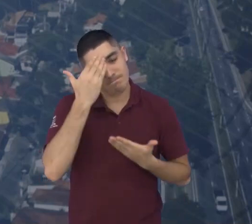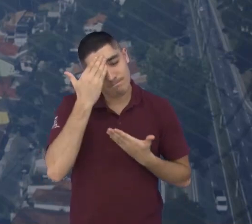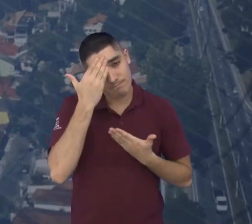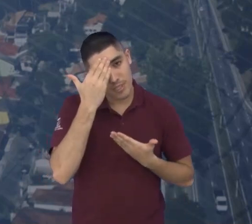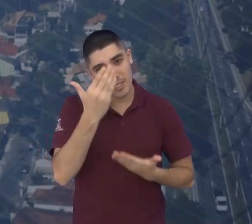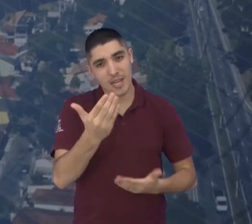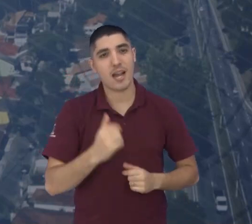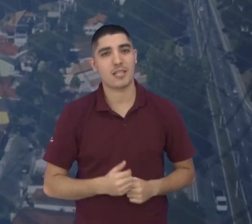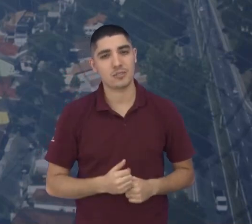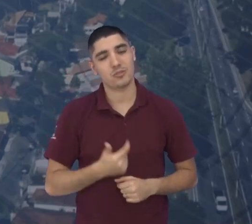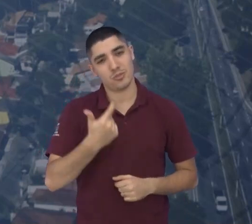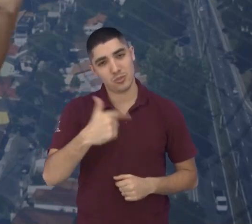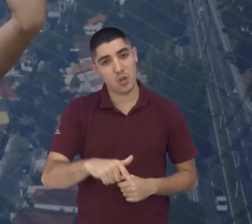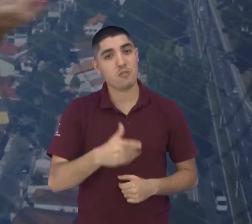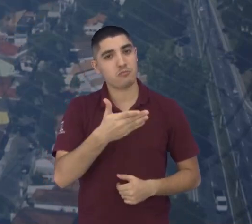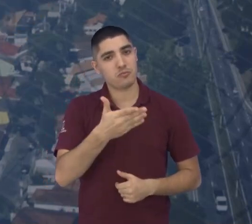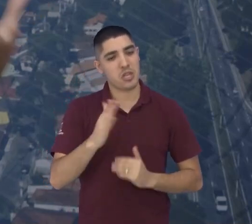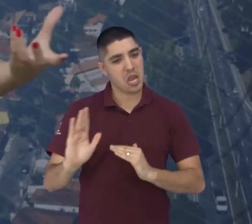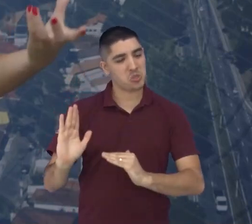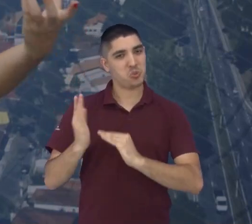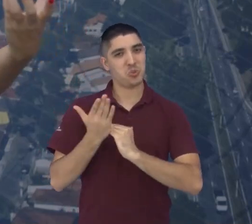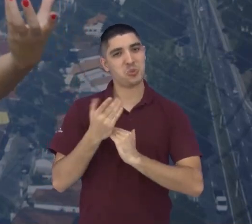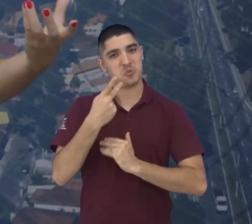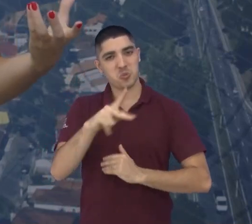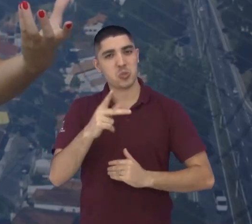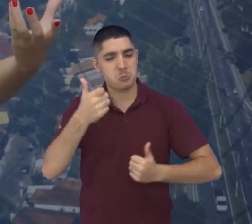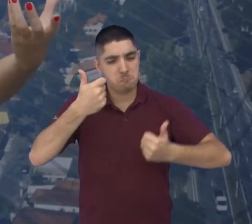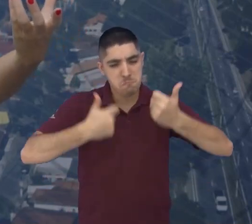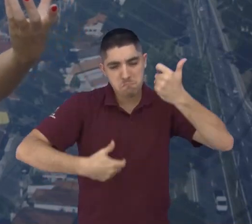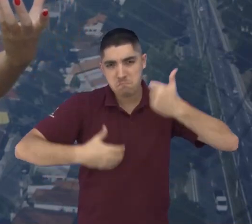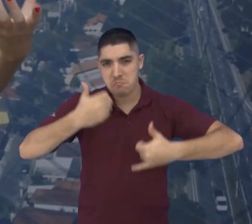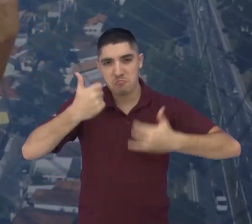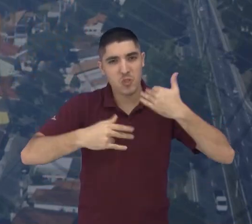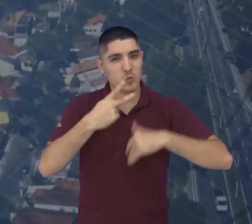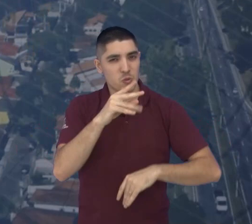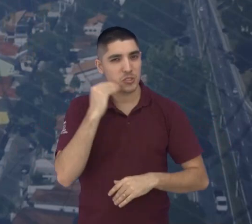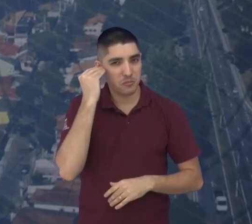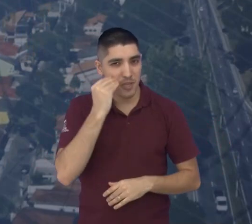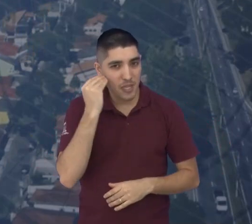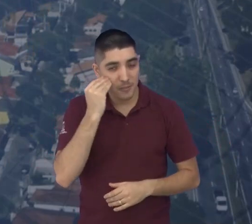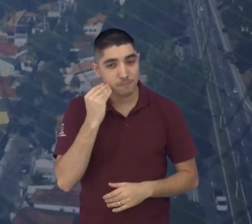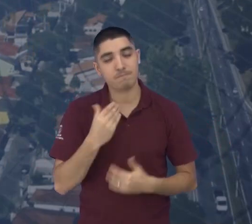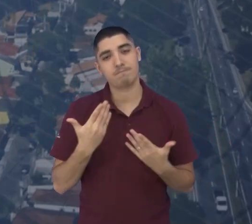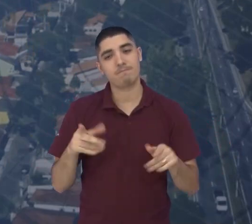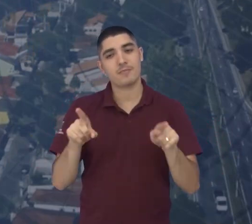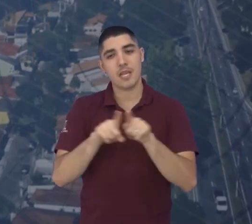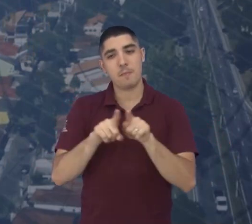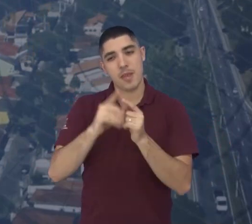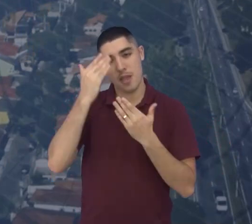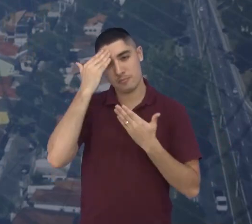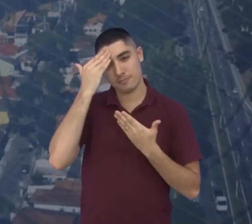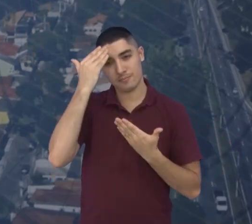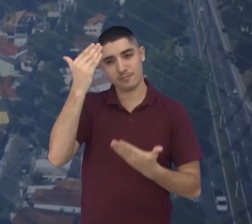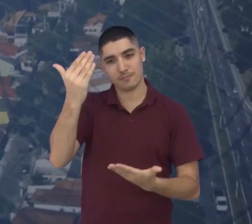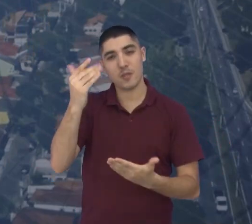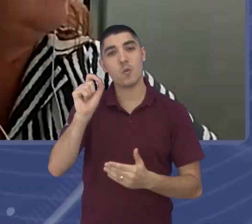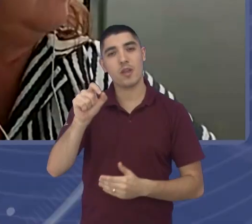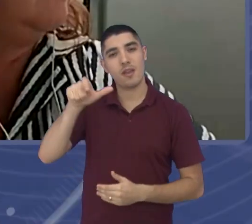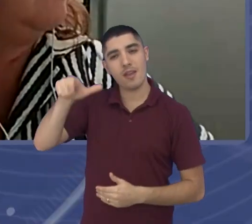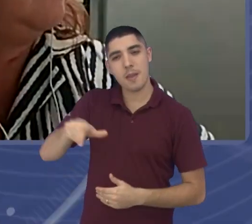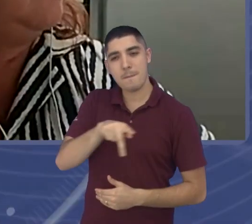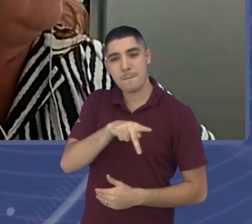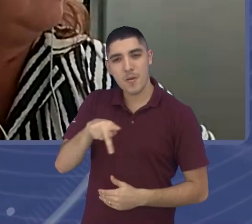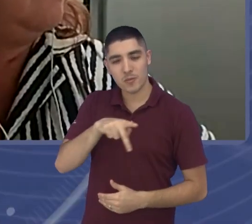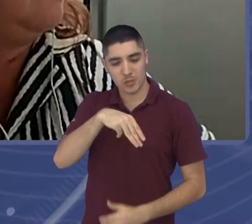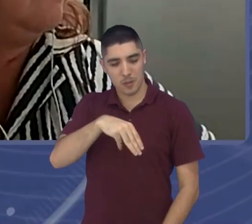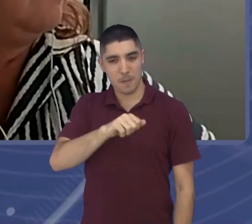obrigada mais uma vez por contribuir pelas suas colocações aqui no Diálogos de hoje. Quero agradecer também à professora